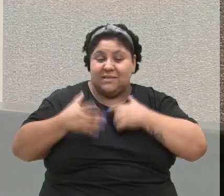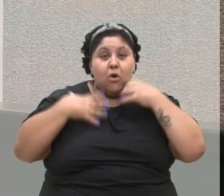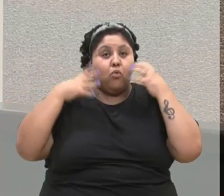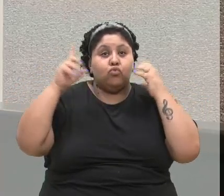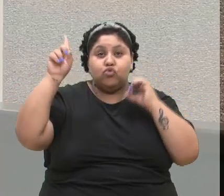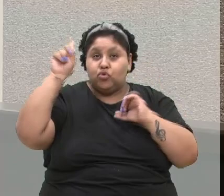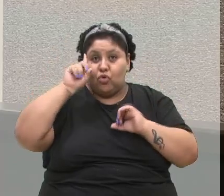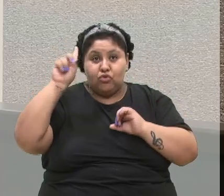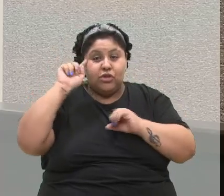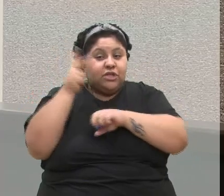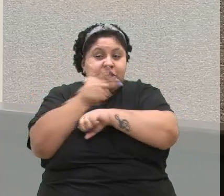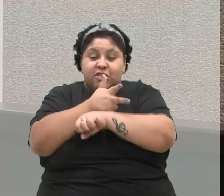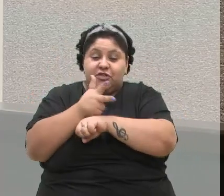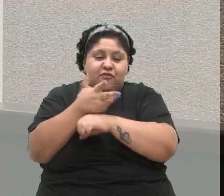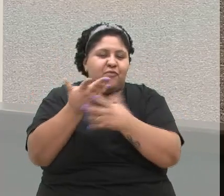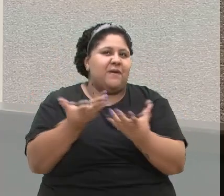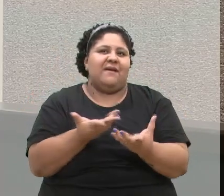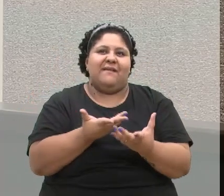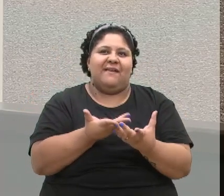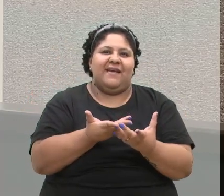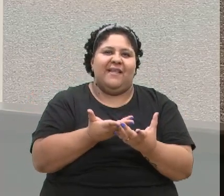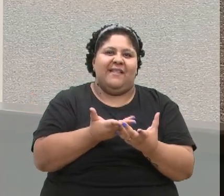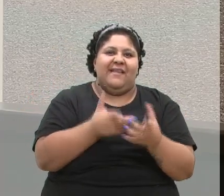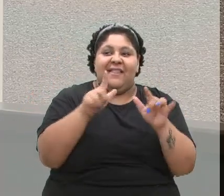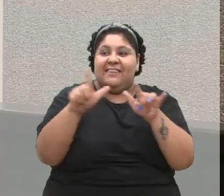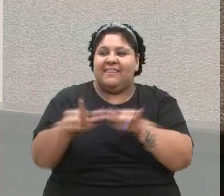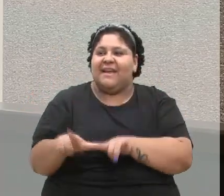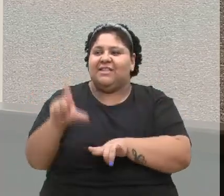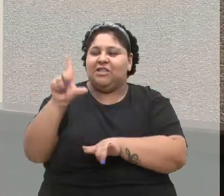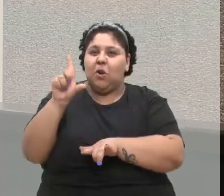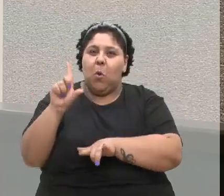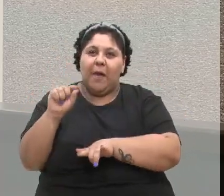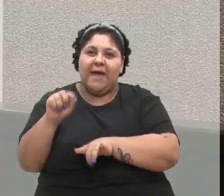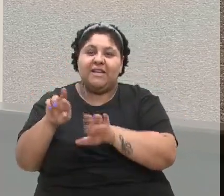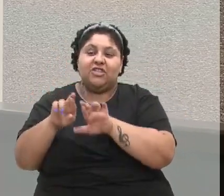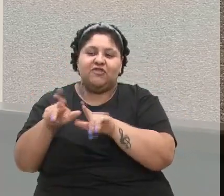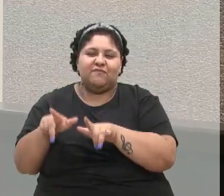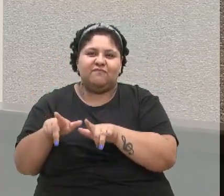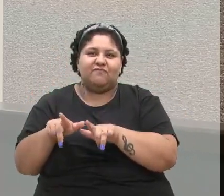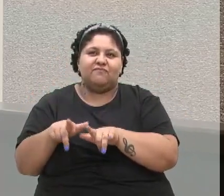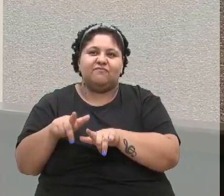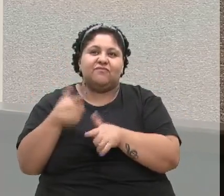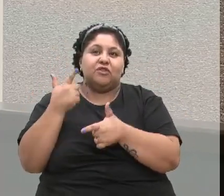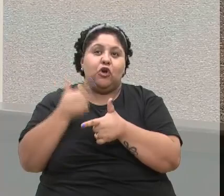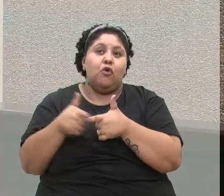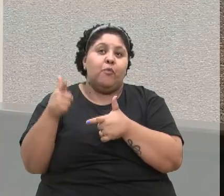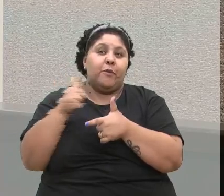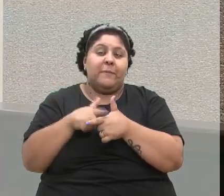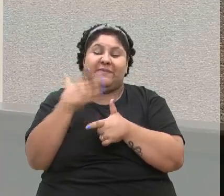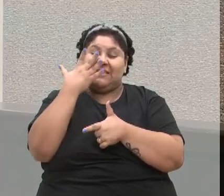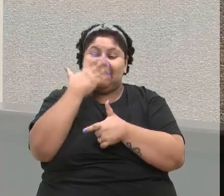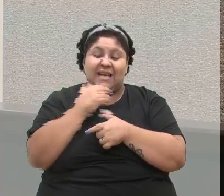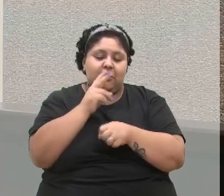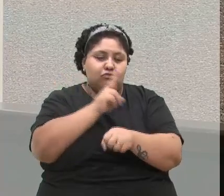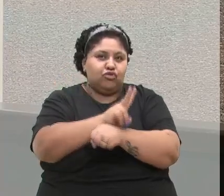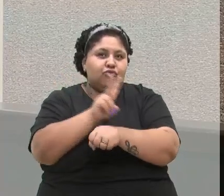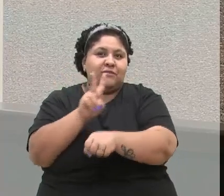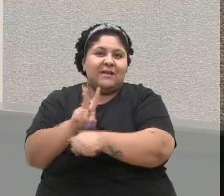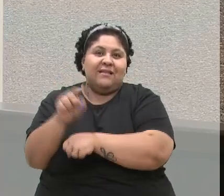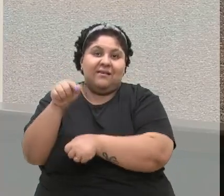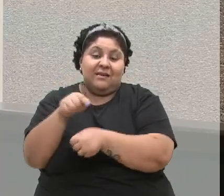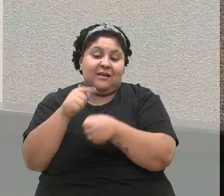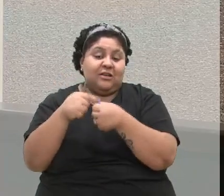filmar, a gente filmava 10 lugares diferentes por dia. Então a gente está com um problema seríssimo em zeladoria, sim, na cidade de Caxias.